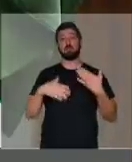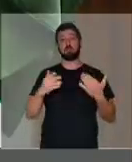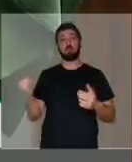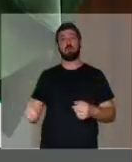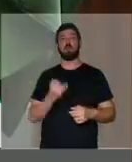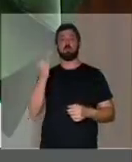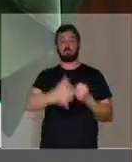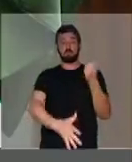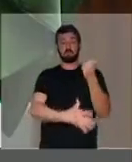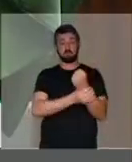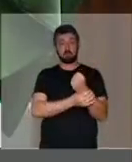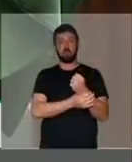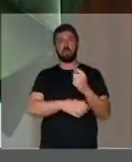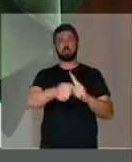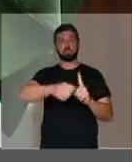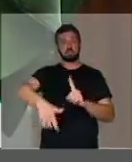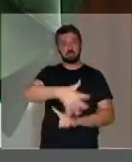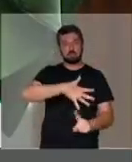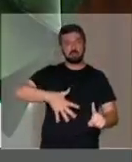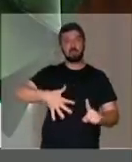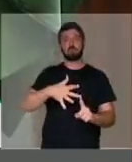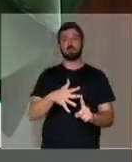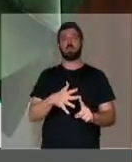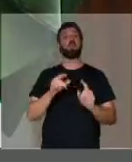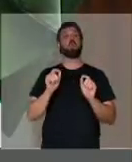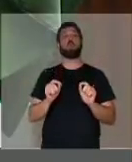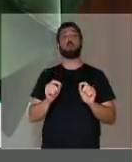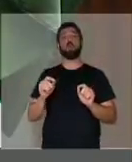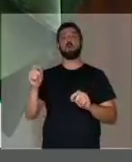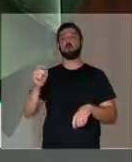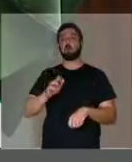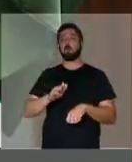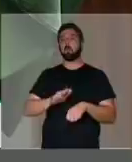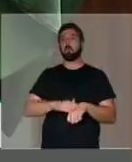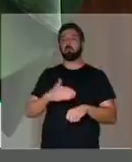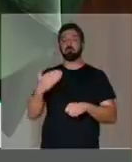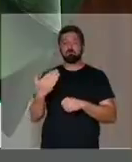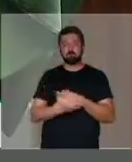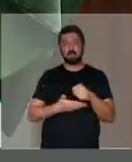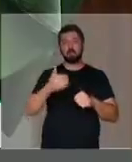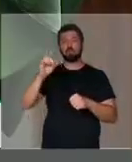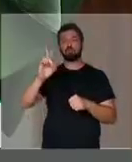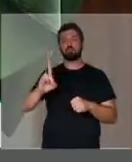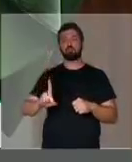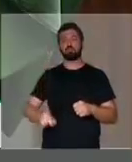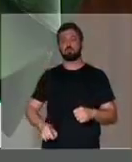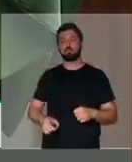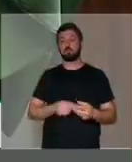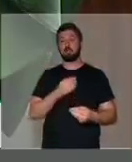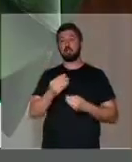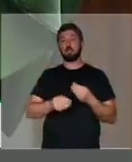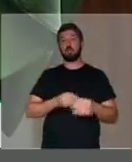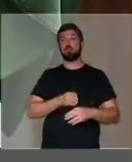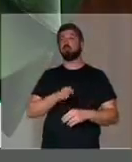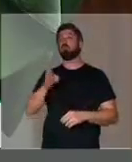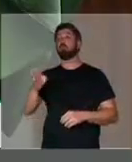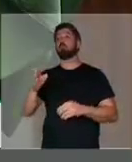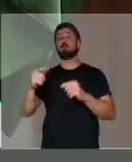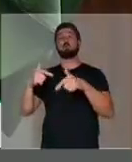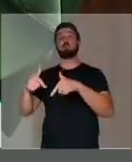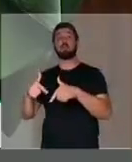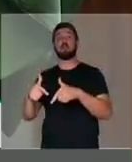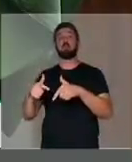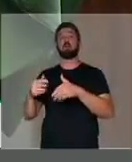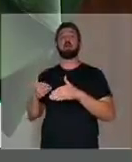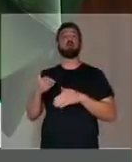torna importante assegurar a toda a sociedade o exercício dos mais elementares direitos, como se deslocar para o trabalho ou